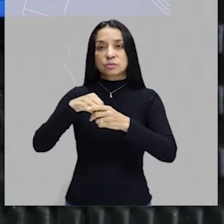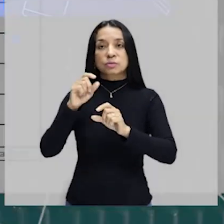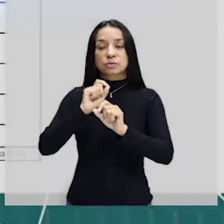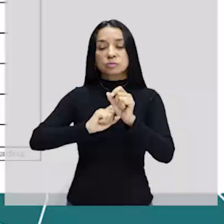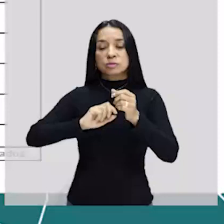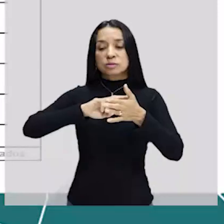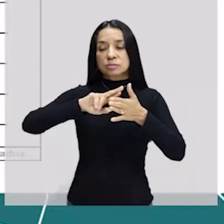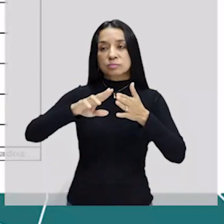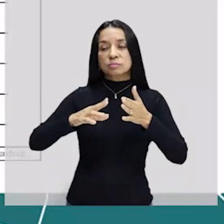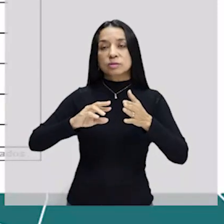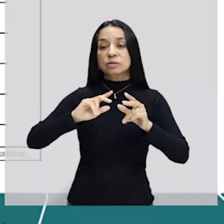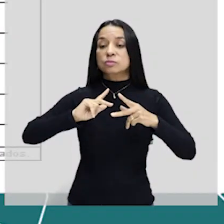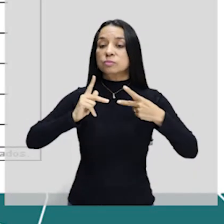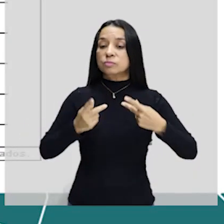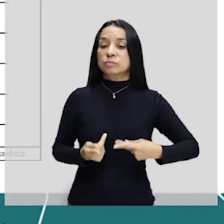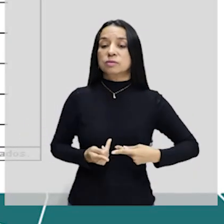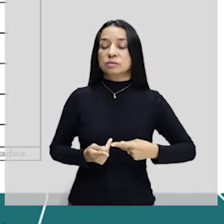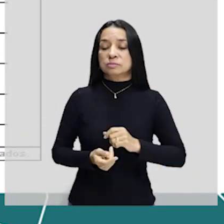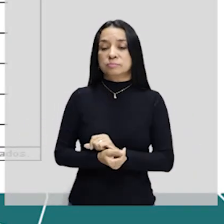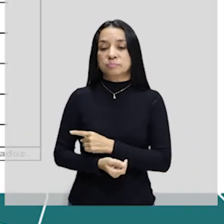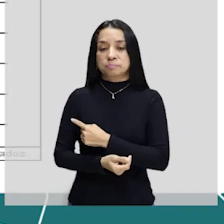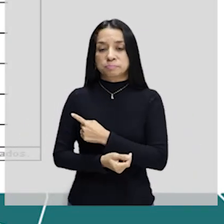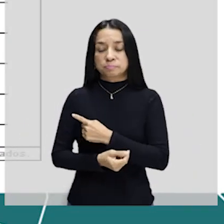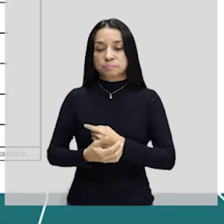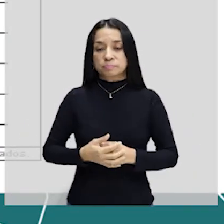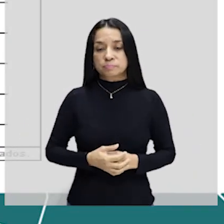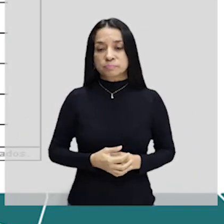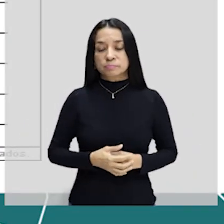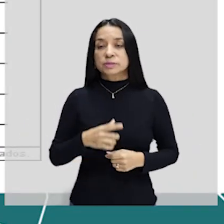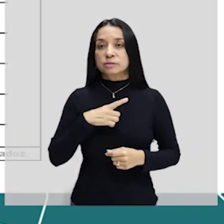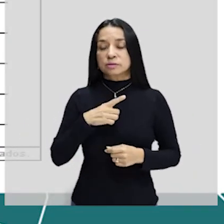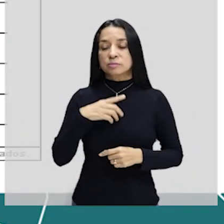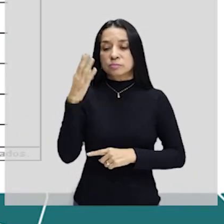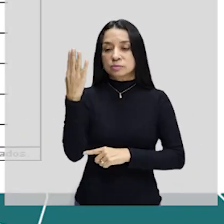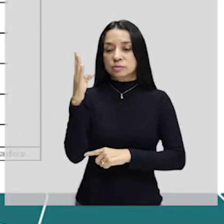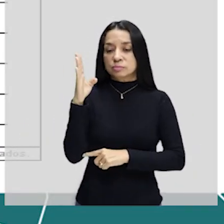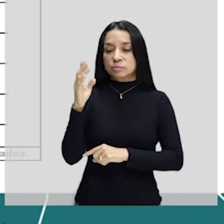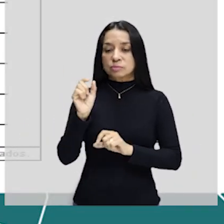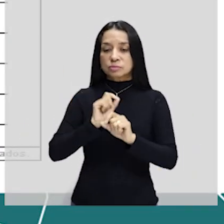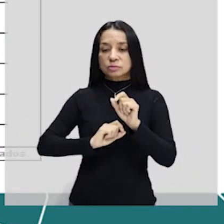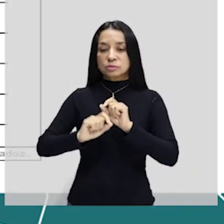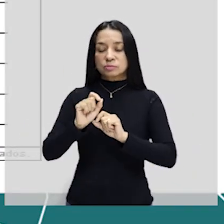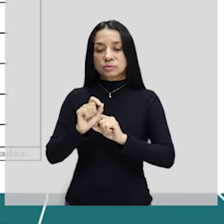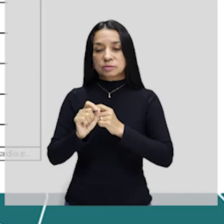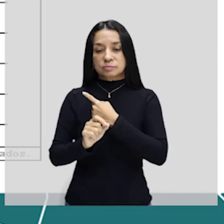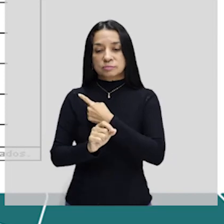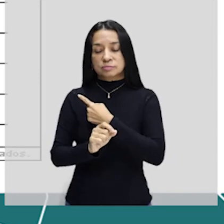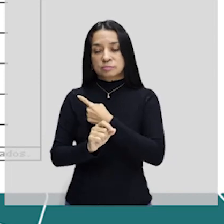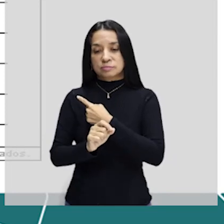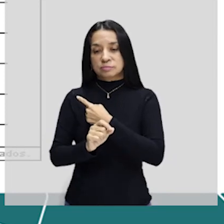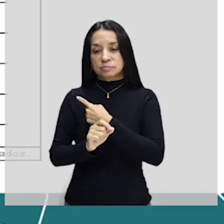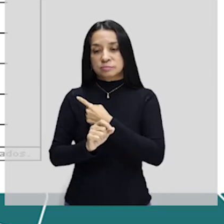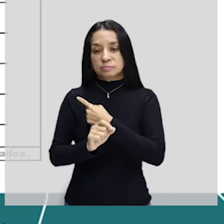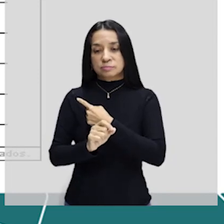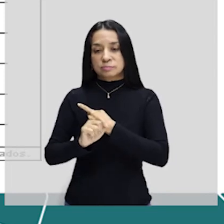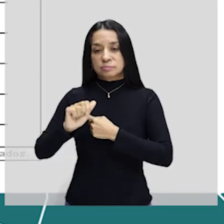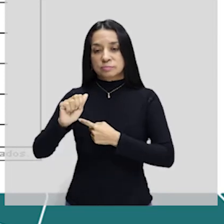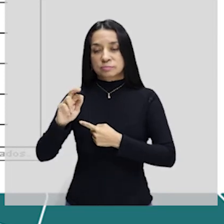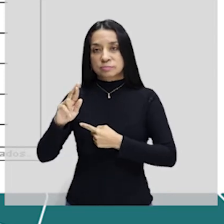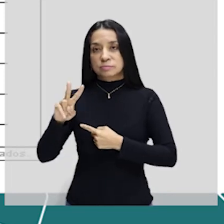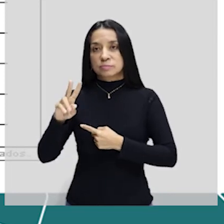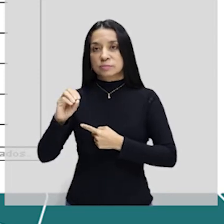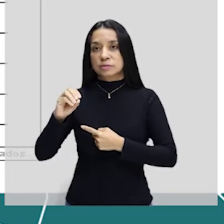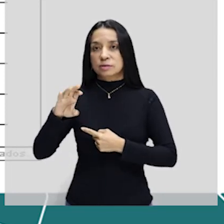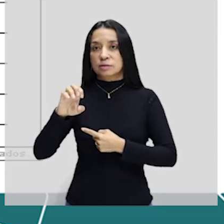reino animal. E aí nós temos na biologia as famosas árvores filogenéticas, tá?